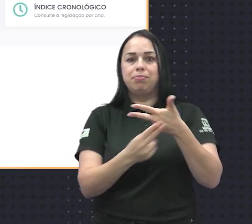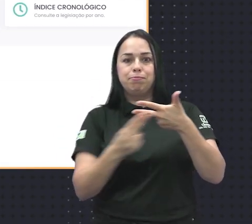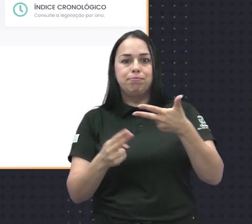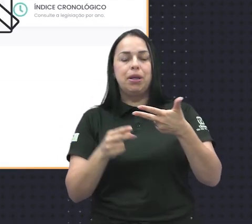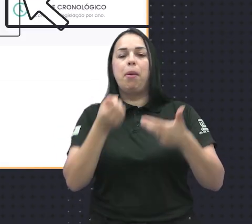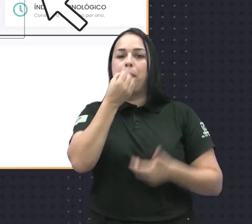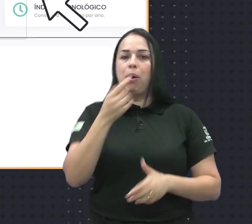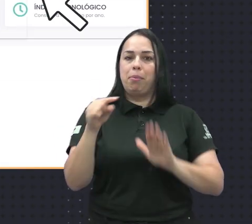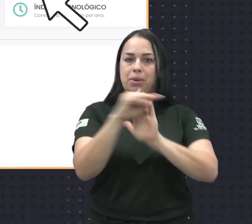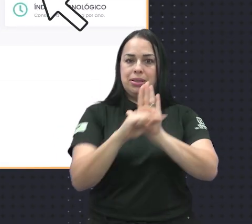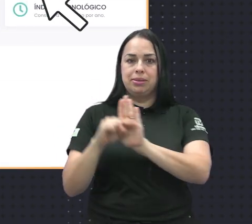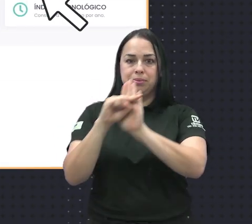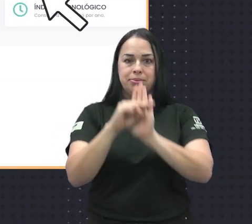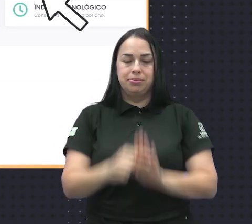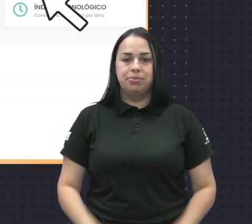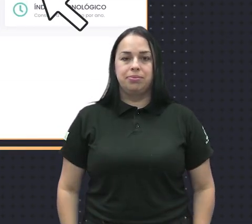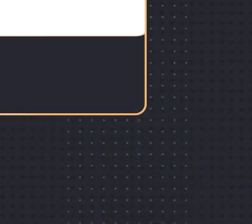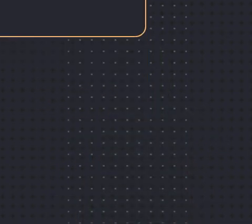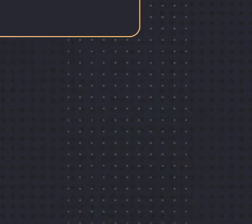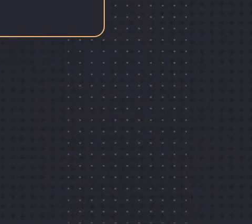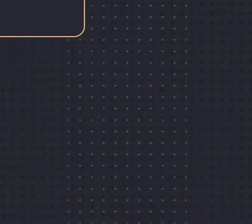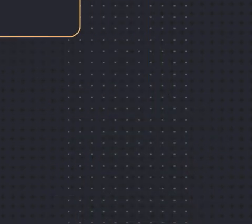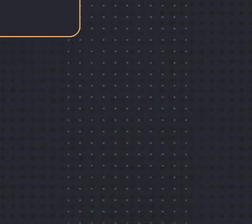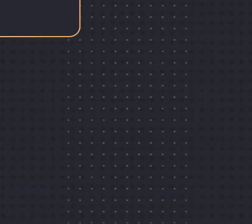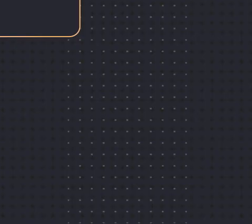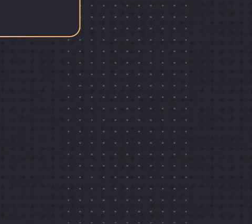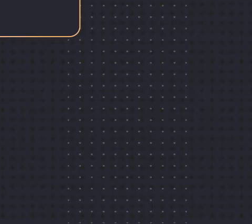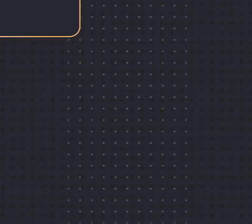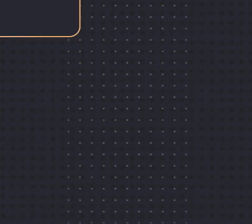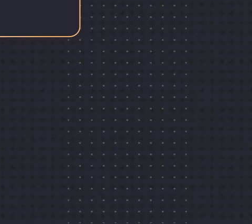palavra-chave e outros filtros. Uma boa pesquisa.